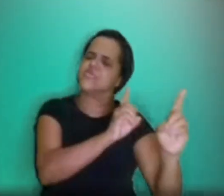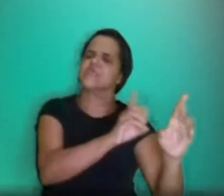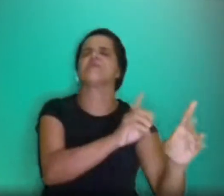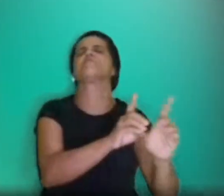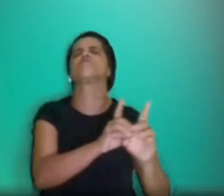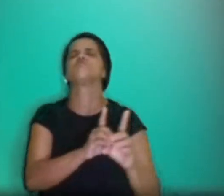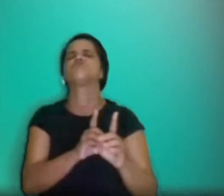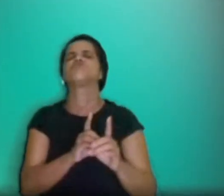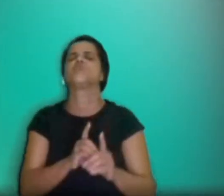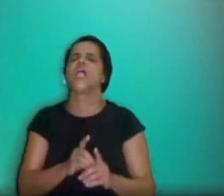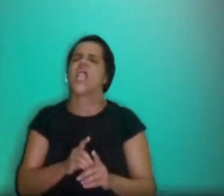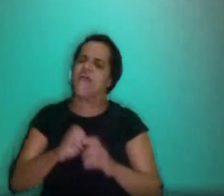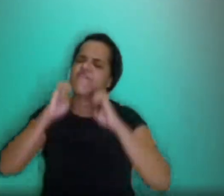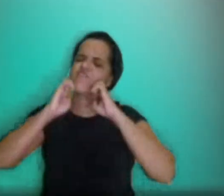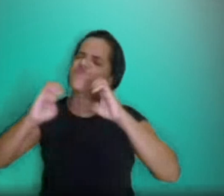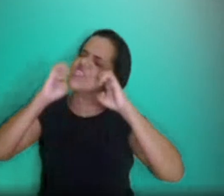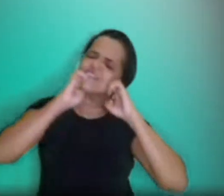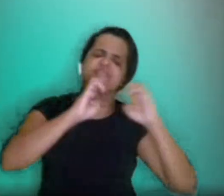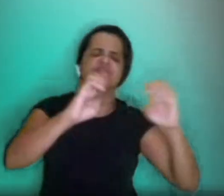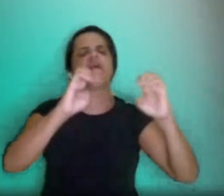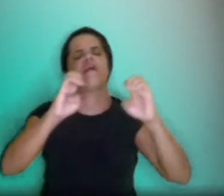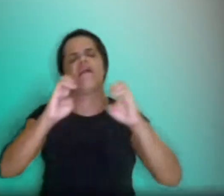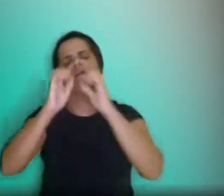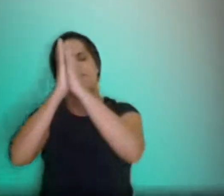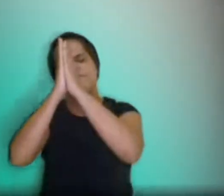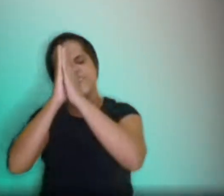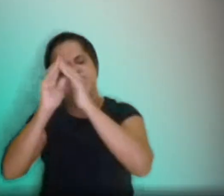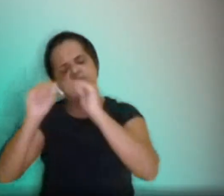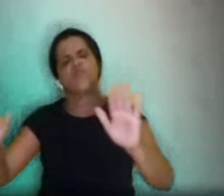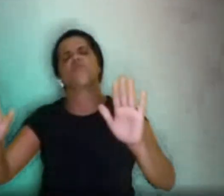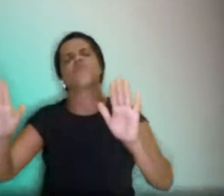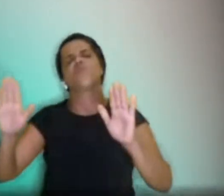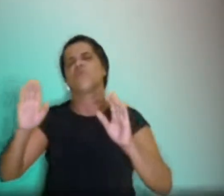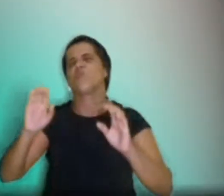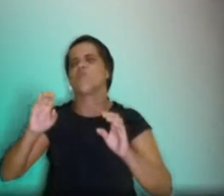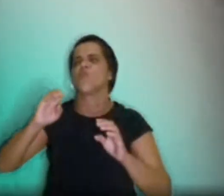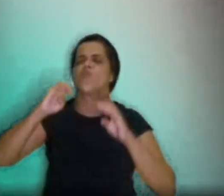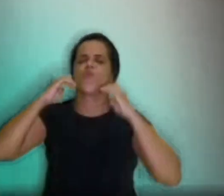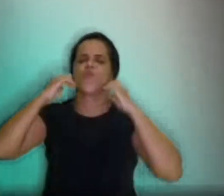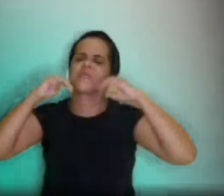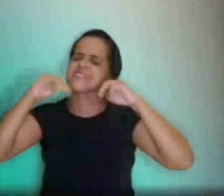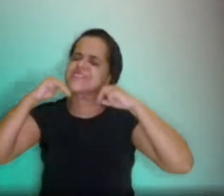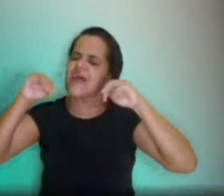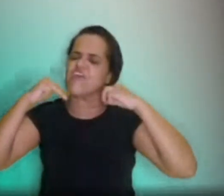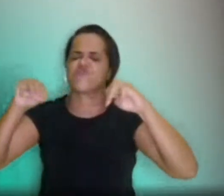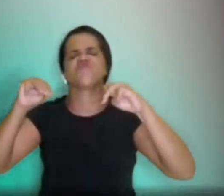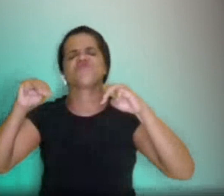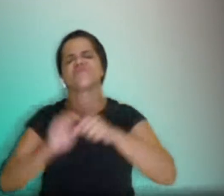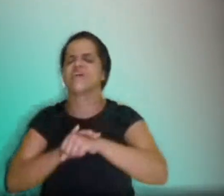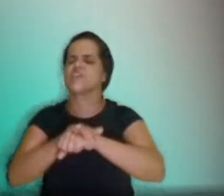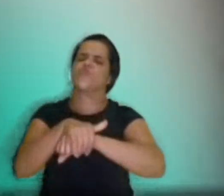Teu reino, Pai. Que possamos fazer discípulos, que possamos, Senhor, através do nosso testemunho, levar a